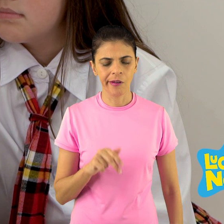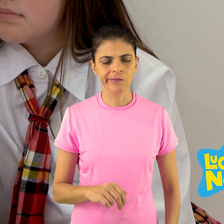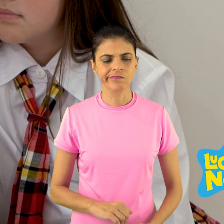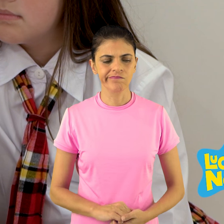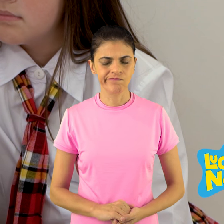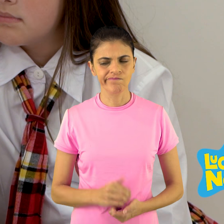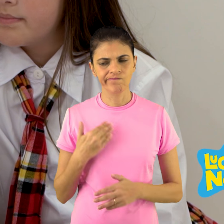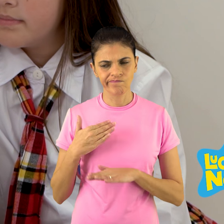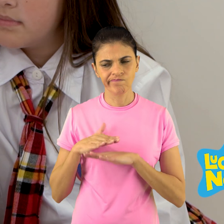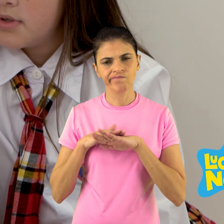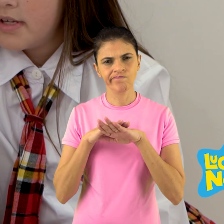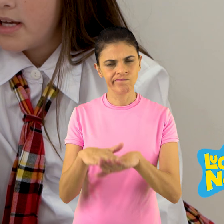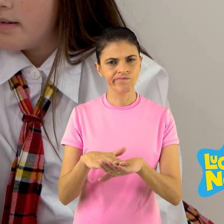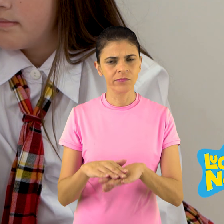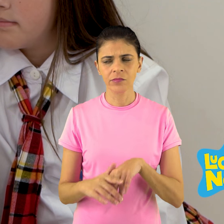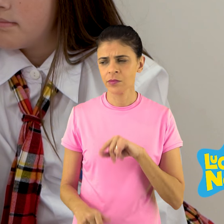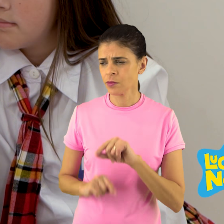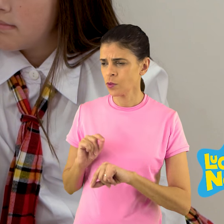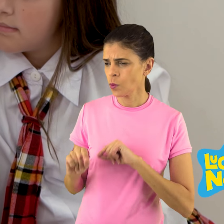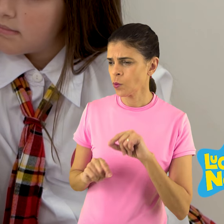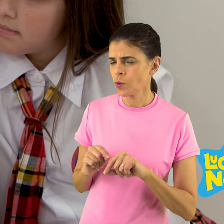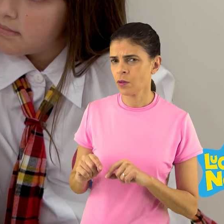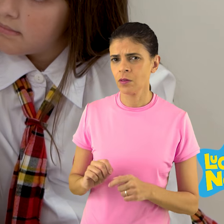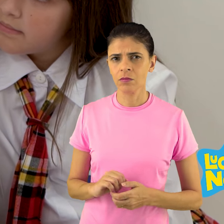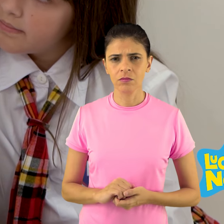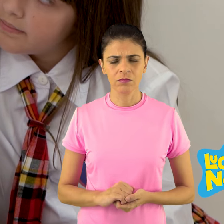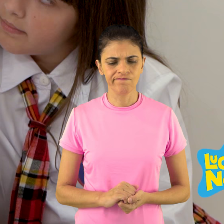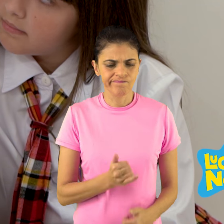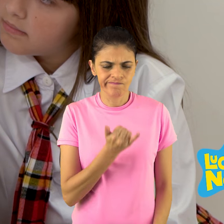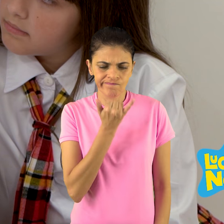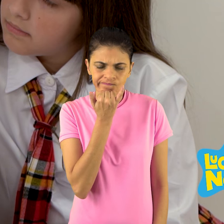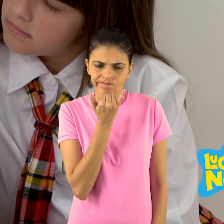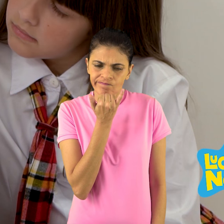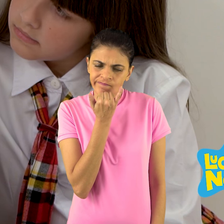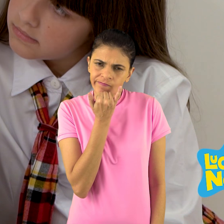Quero te falar uma coisa. O quê? Desculpa.